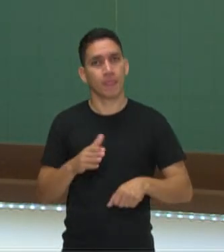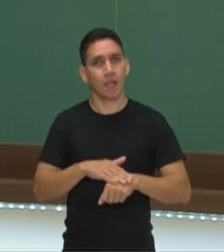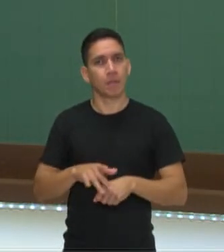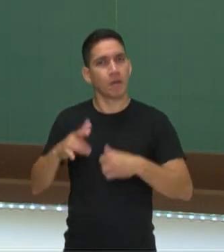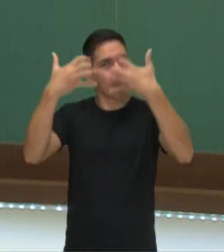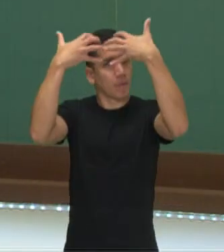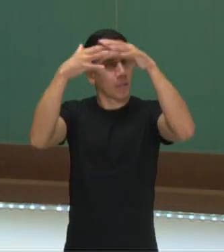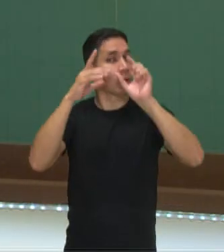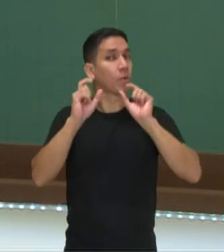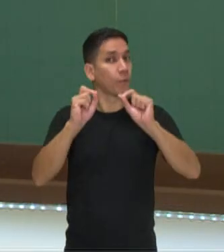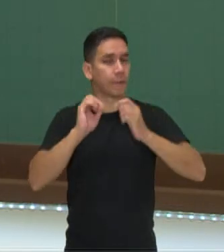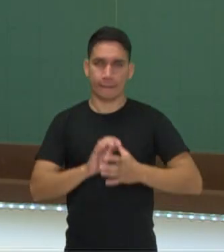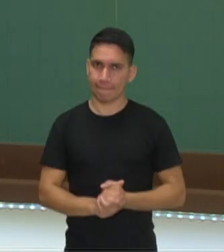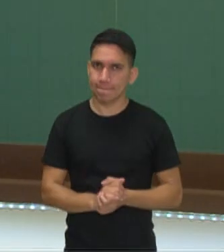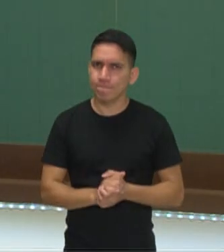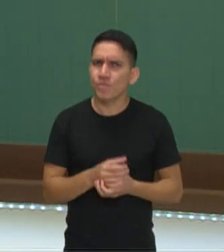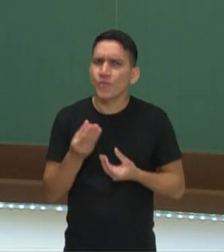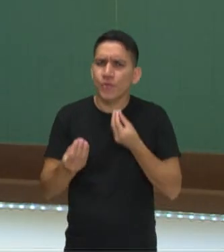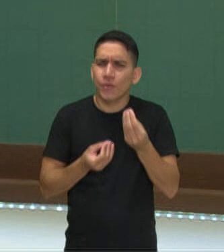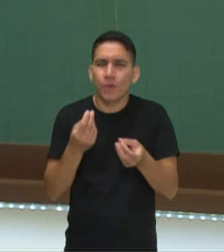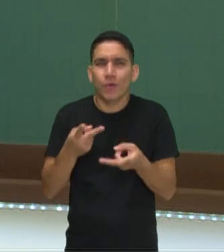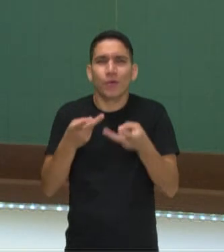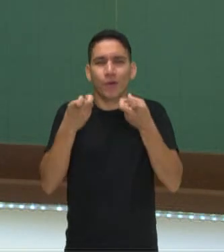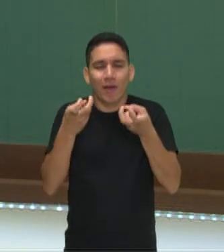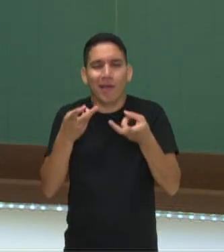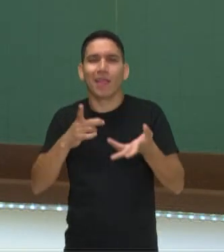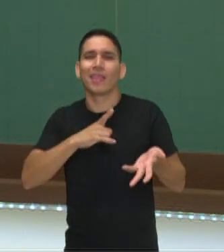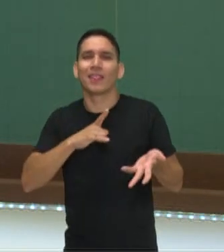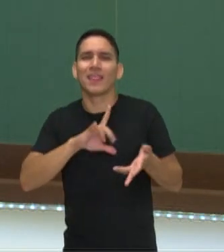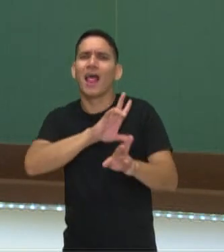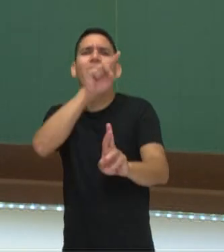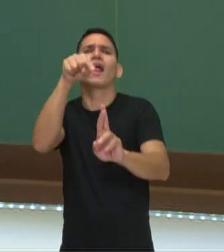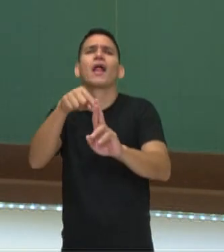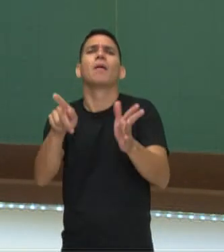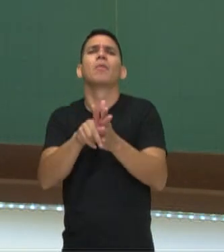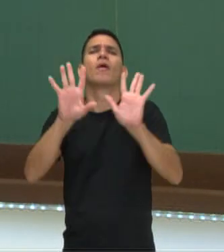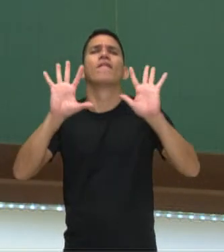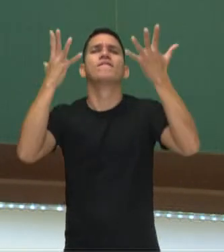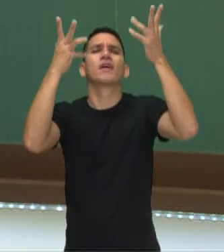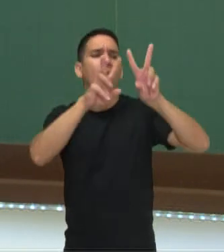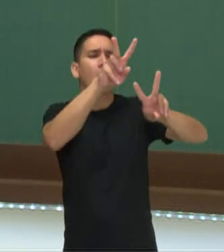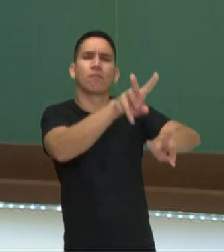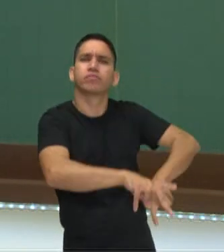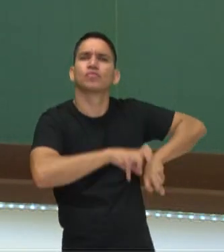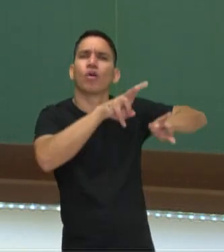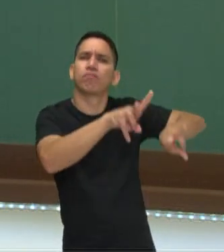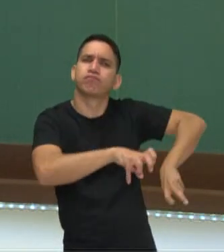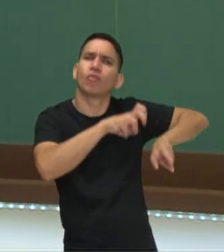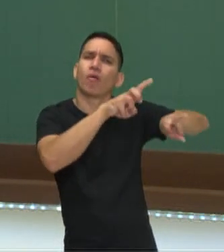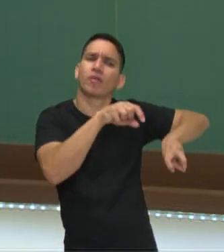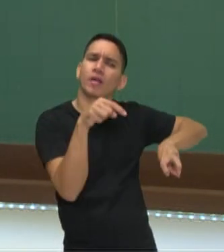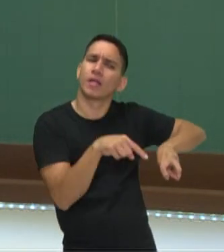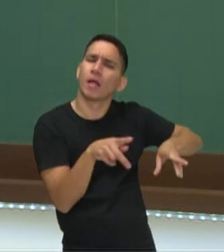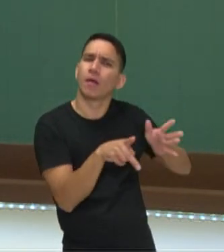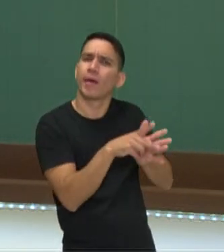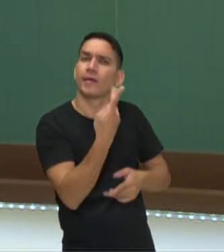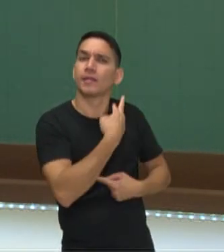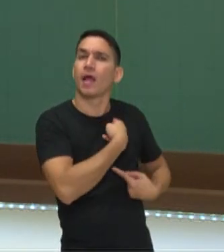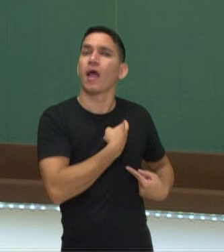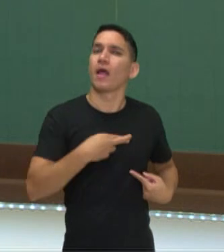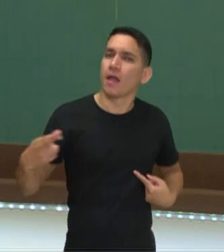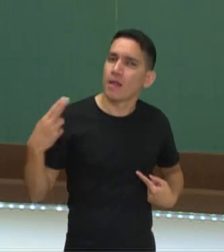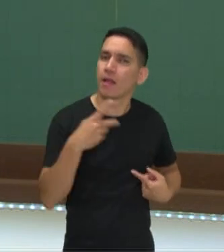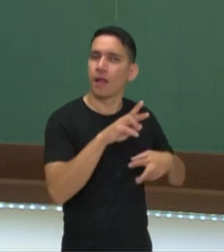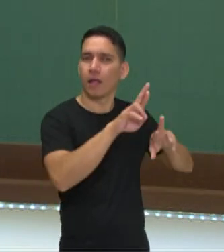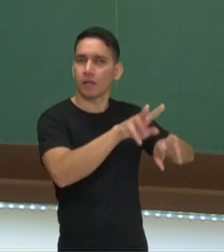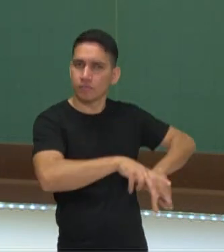vai pensar um pouquinho o que a gente tem de referência de festas rurais, né, de religiosidade